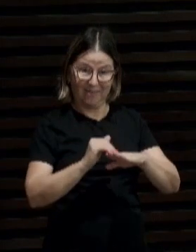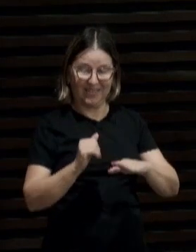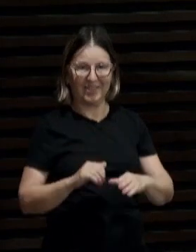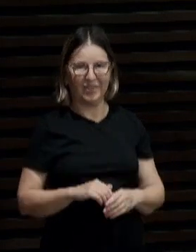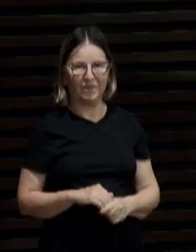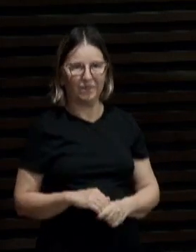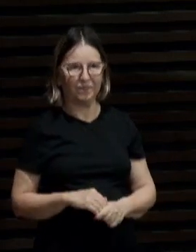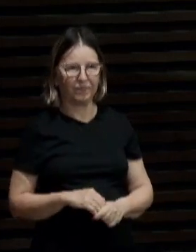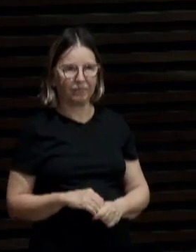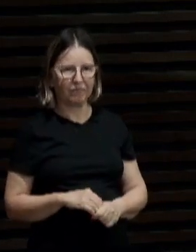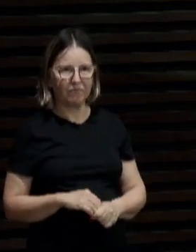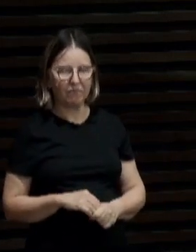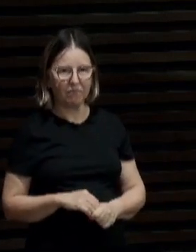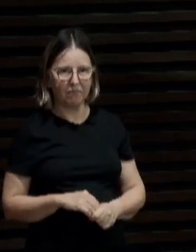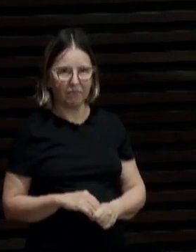né?